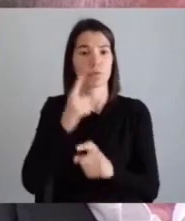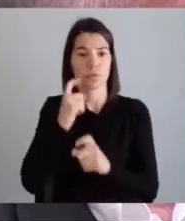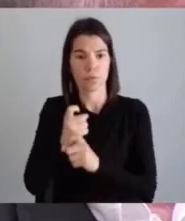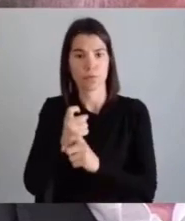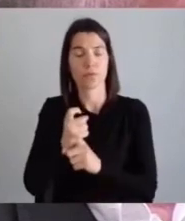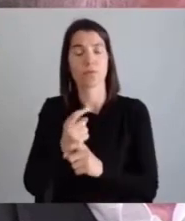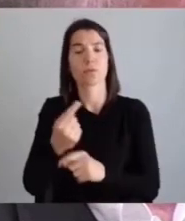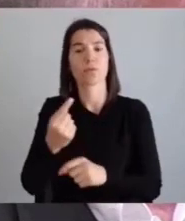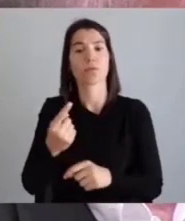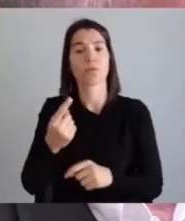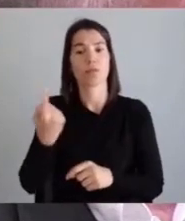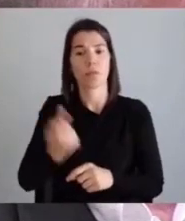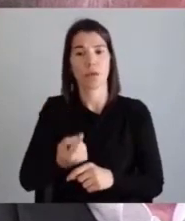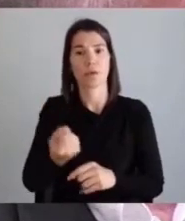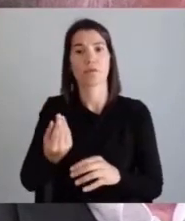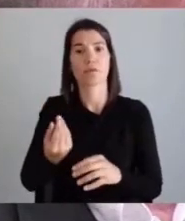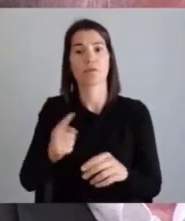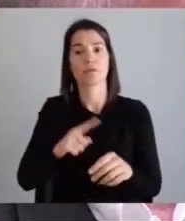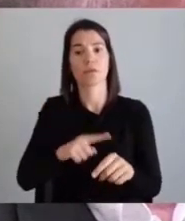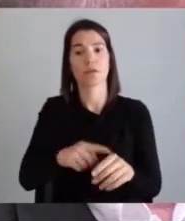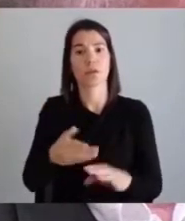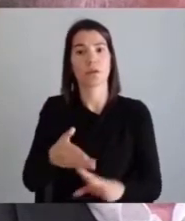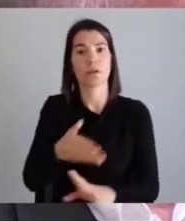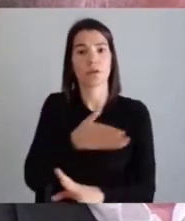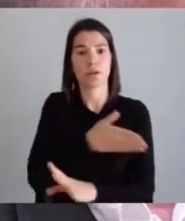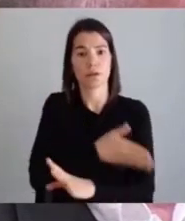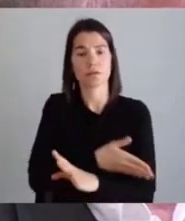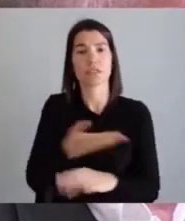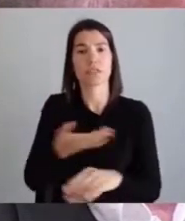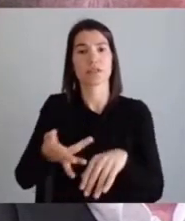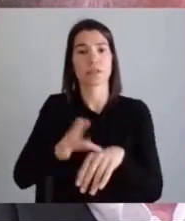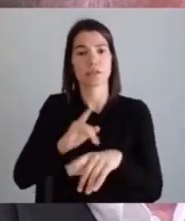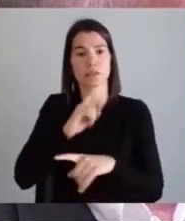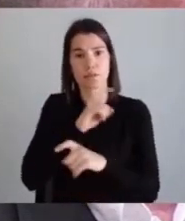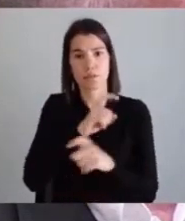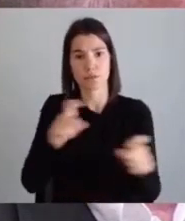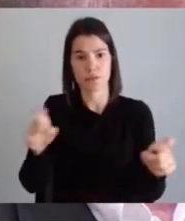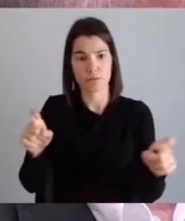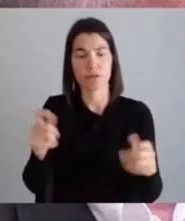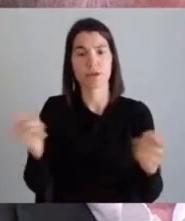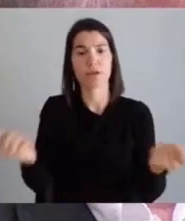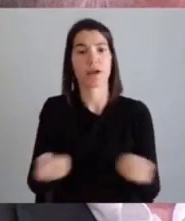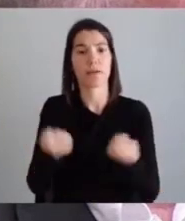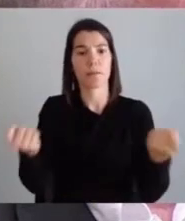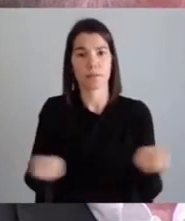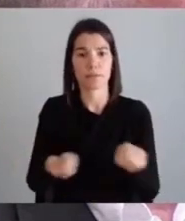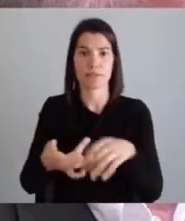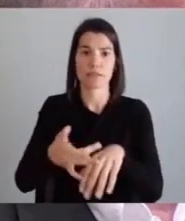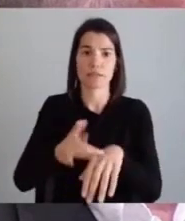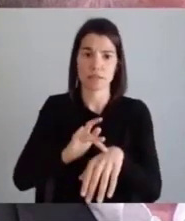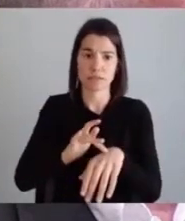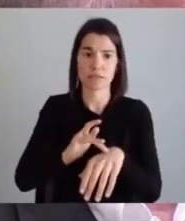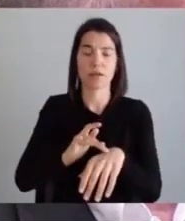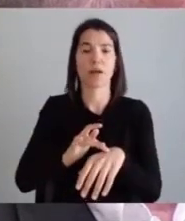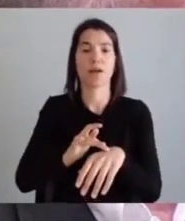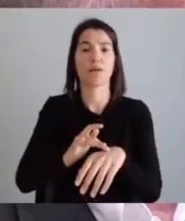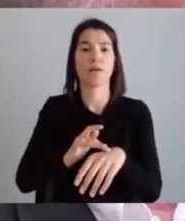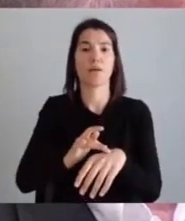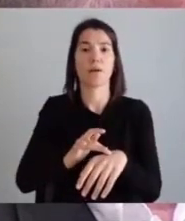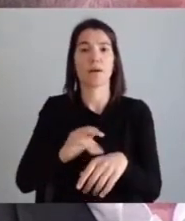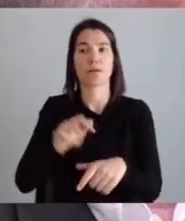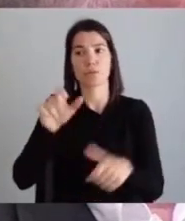acompanhadas por períodos prévios de sensibilização, com campanhas de sensibilização contra os comportamentos